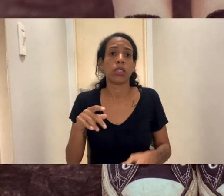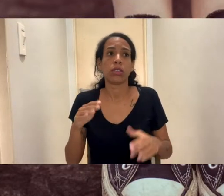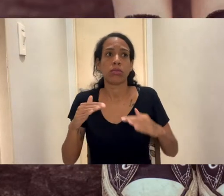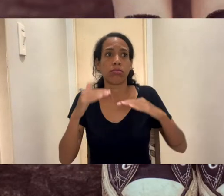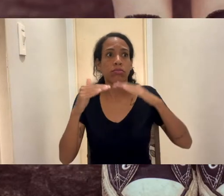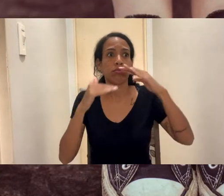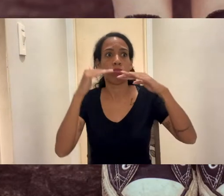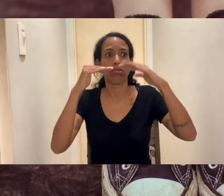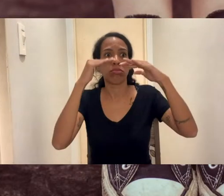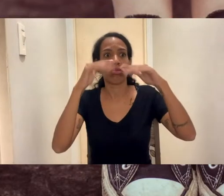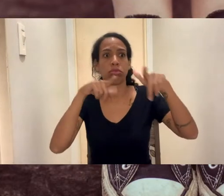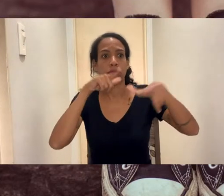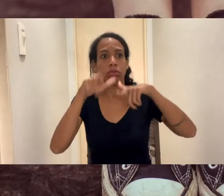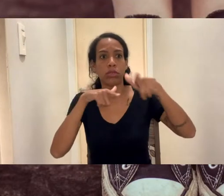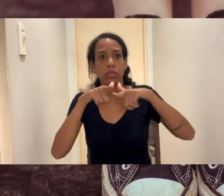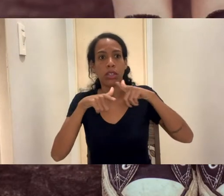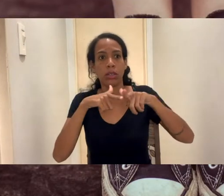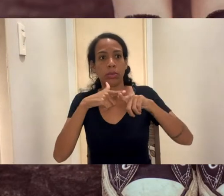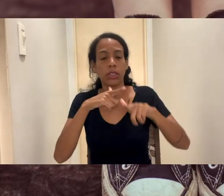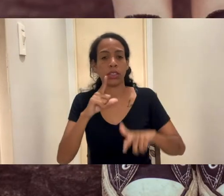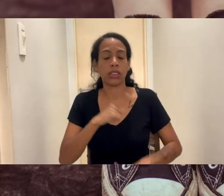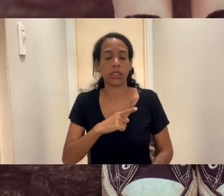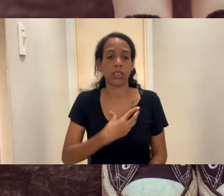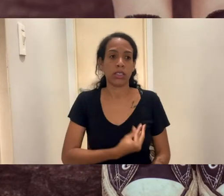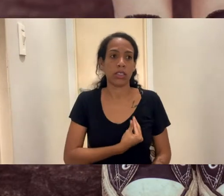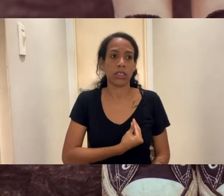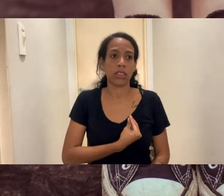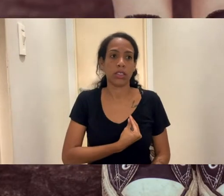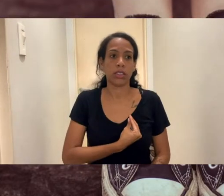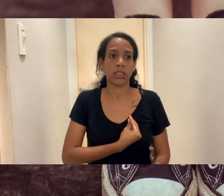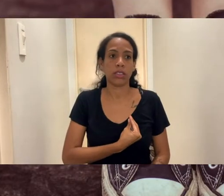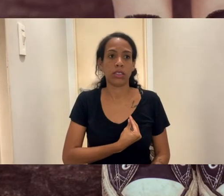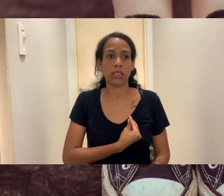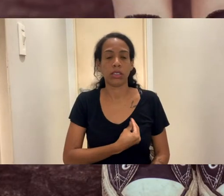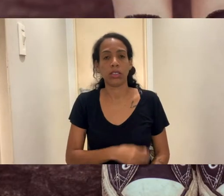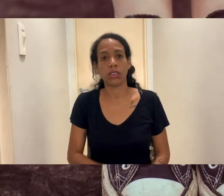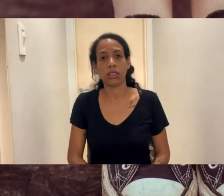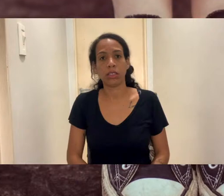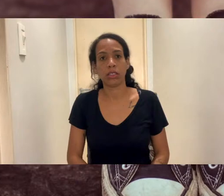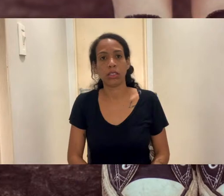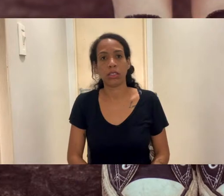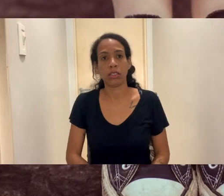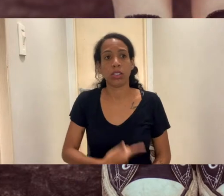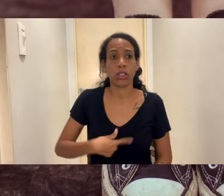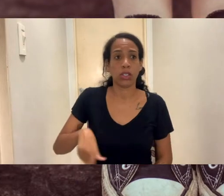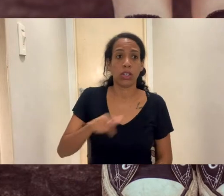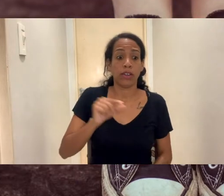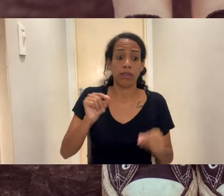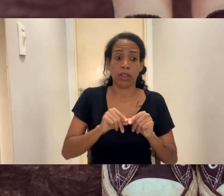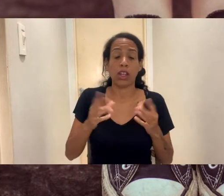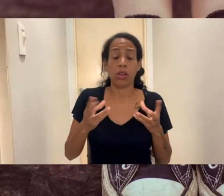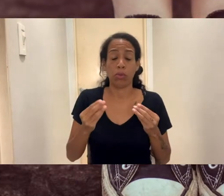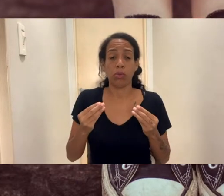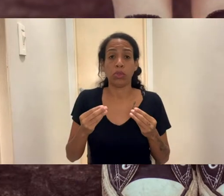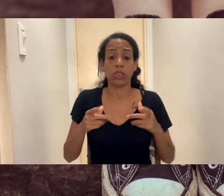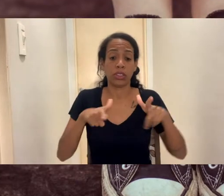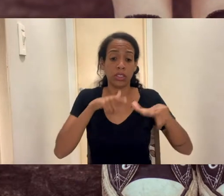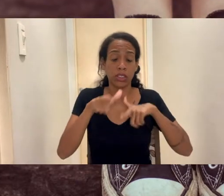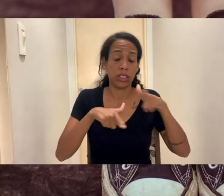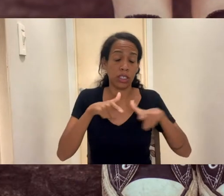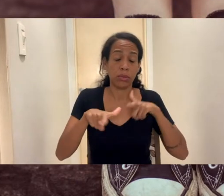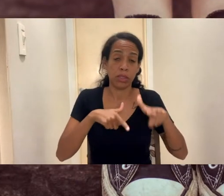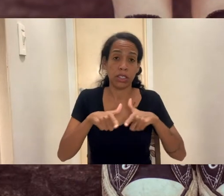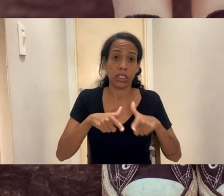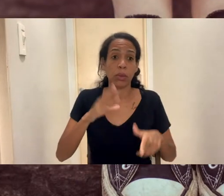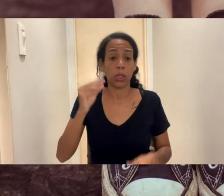um trabalho que funcione muito mais por integração, né? A gente faz muitos desses trabalhos de atendimento, mas é